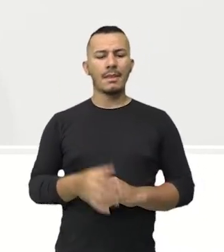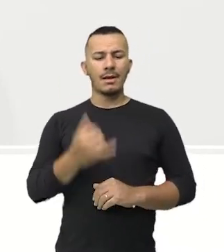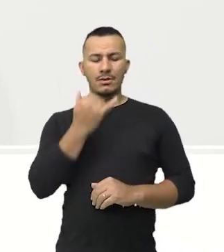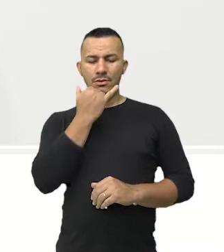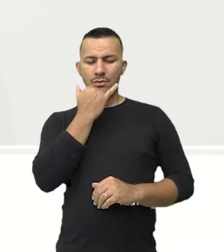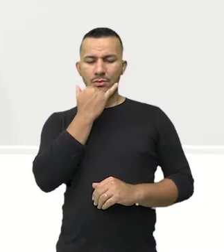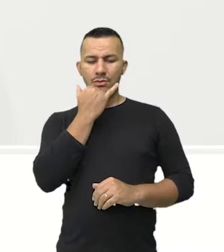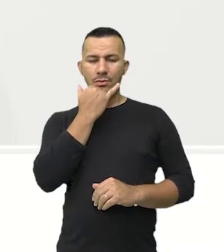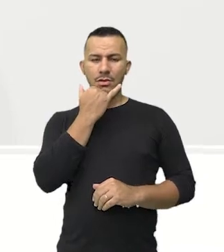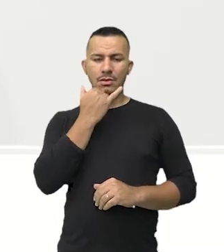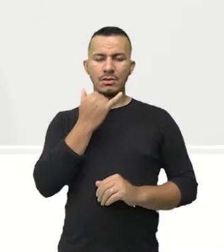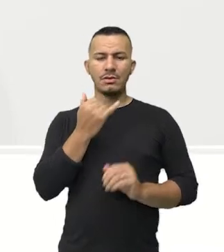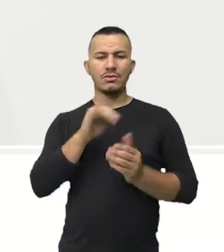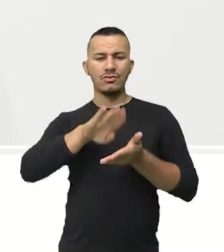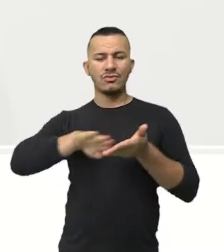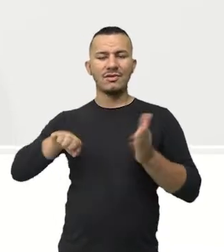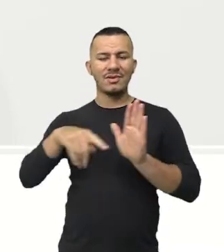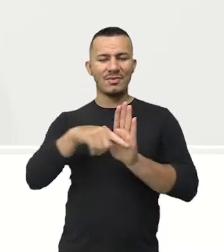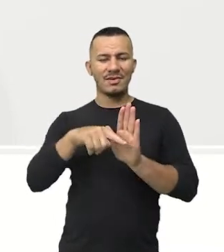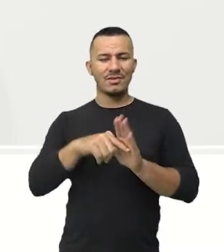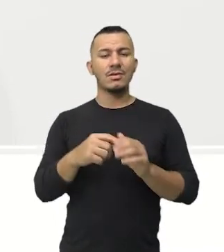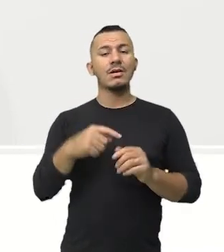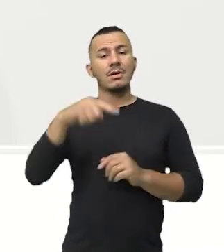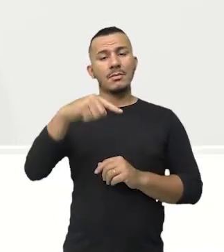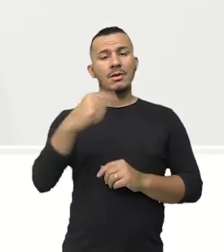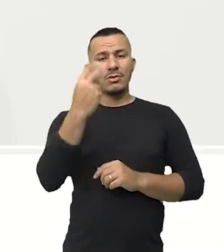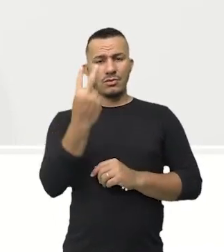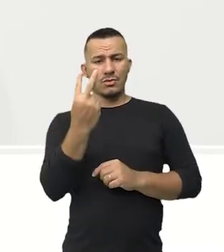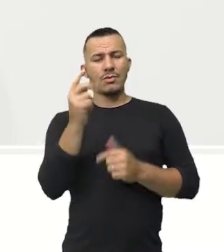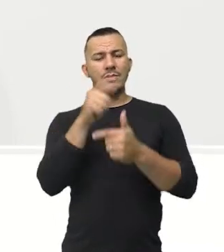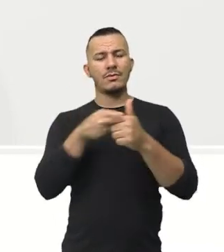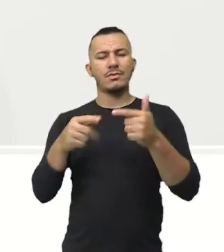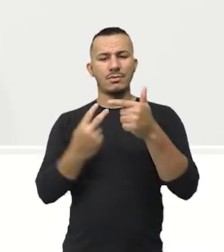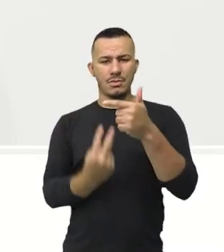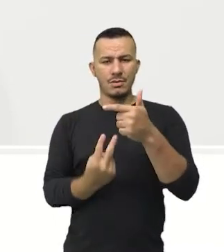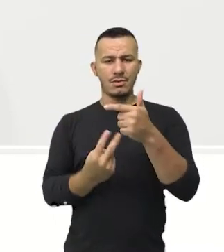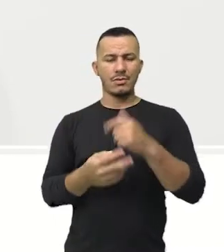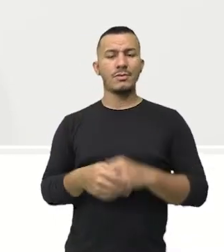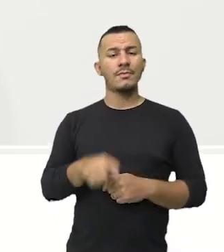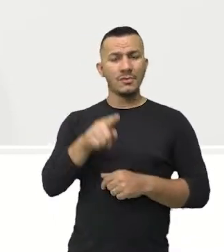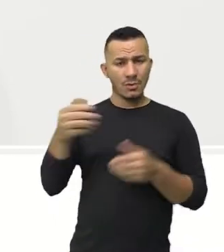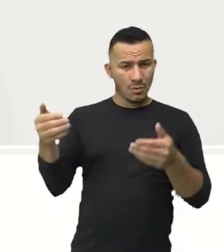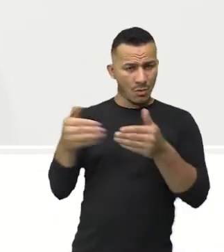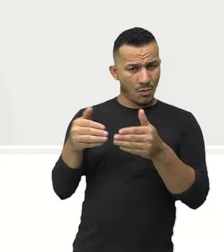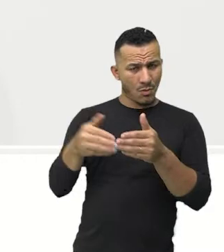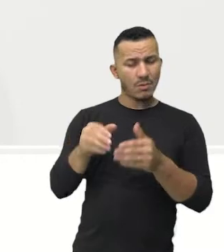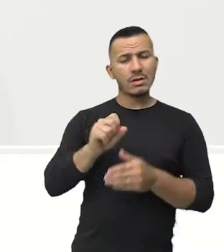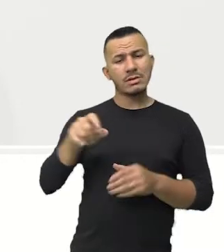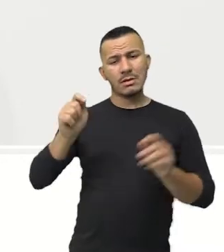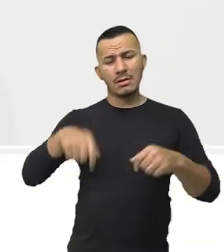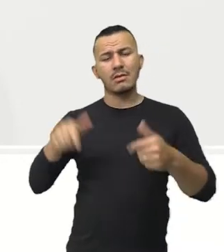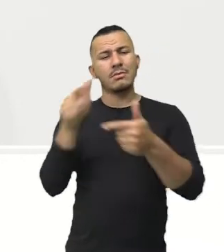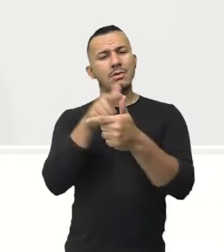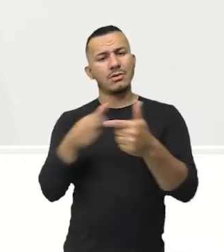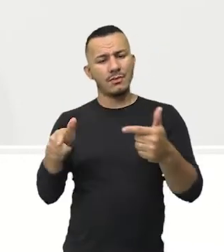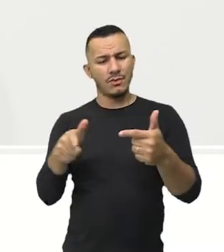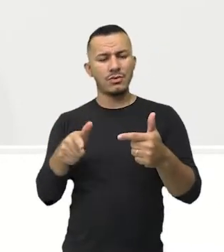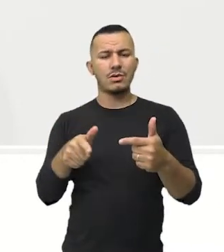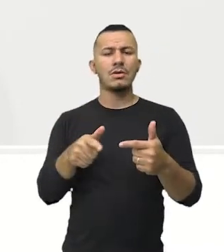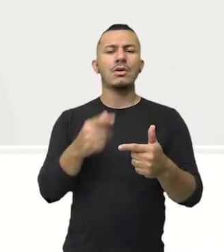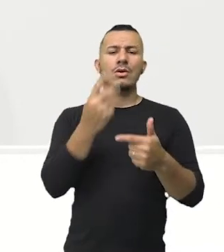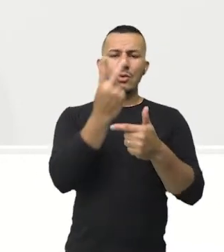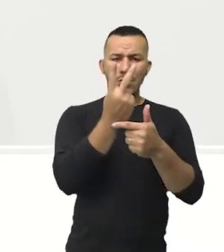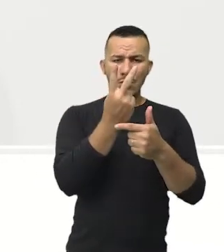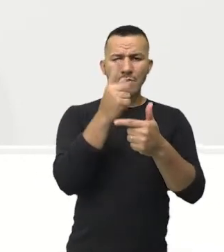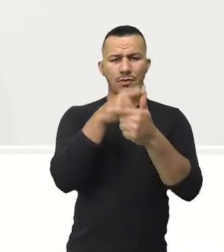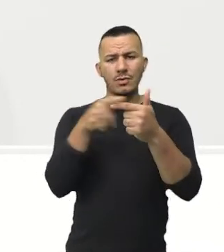tá? Tira esse menos daqui. Menos 2 sobre 2. Há de você concordar que a gente pode simplificar numerador por